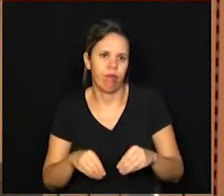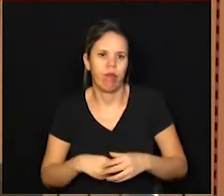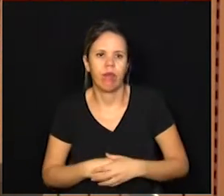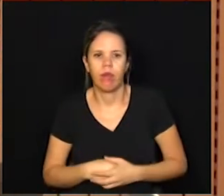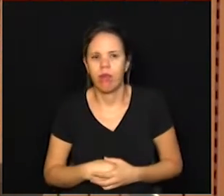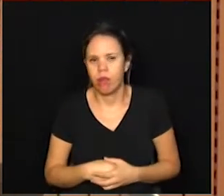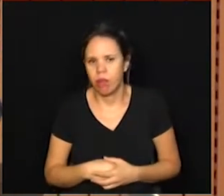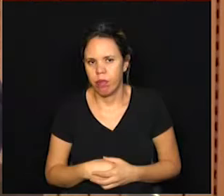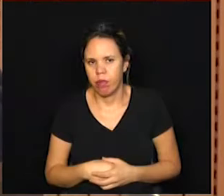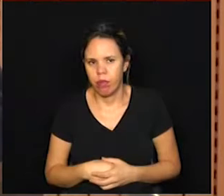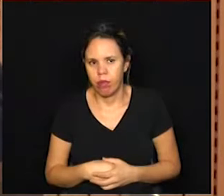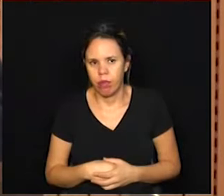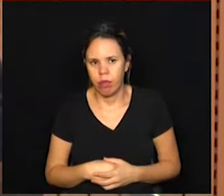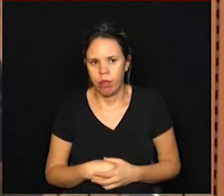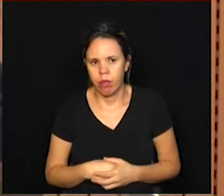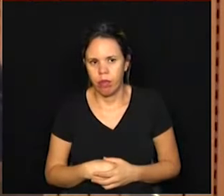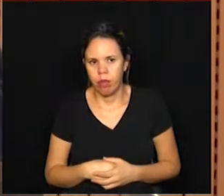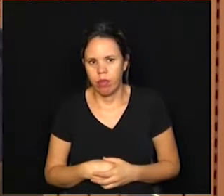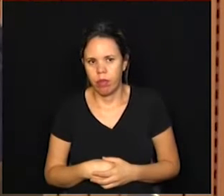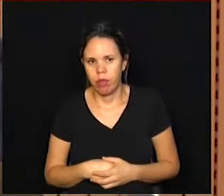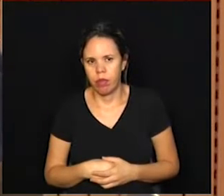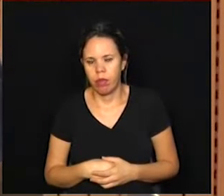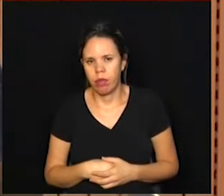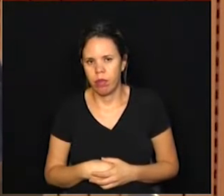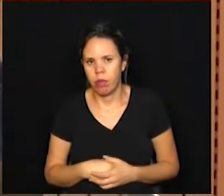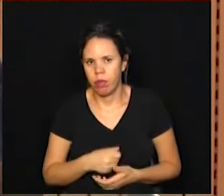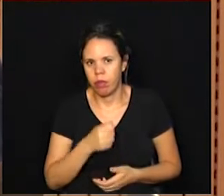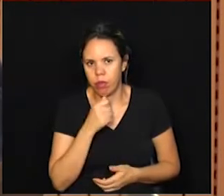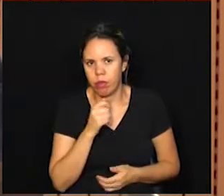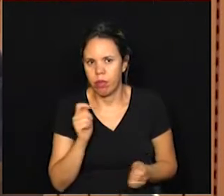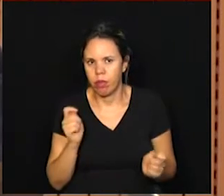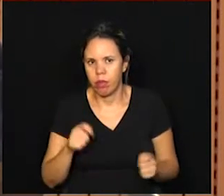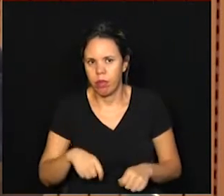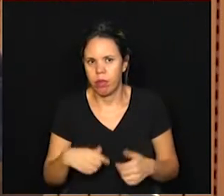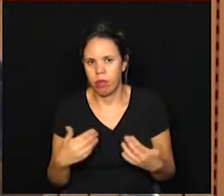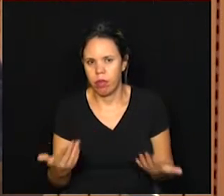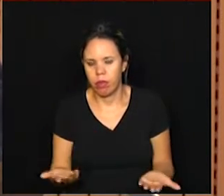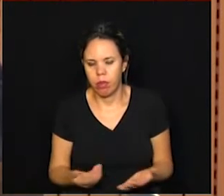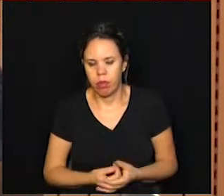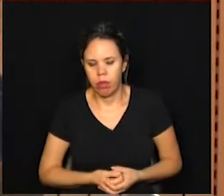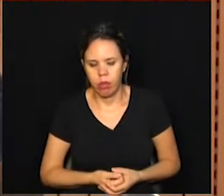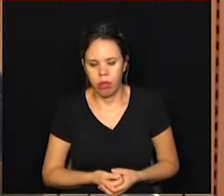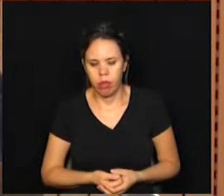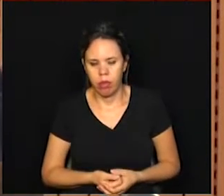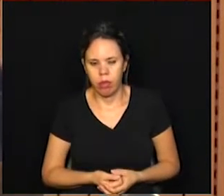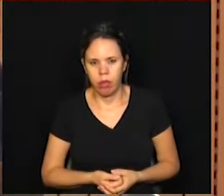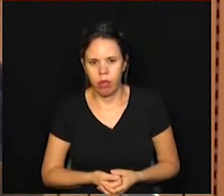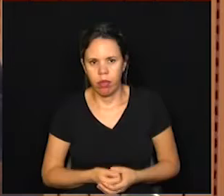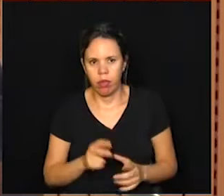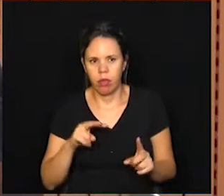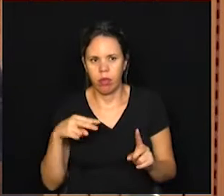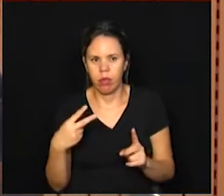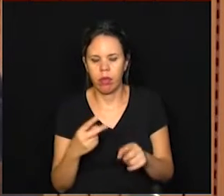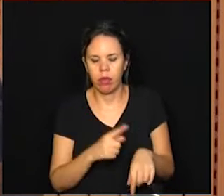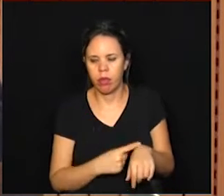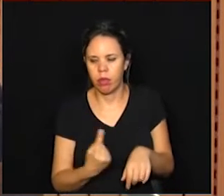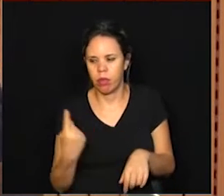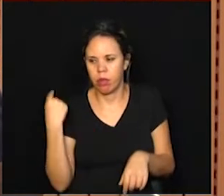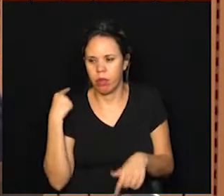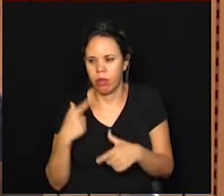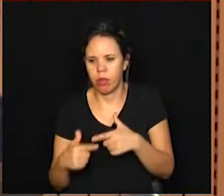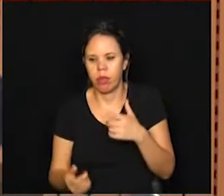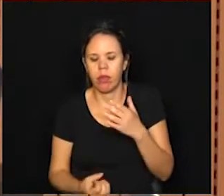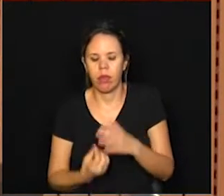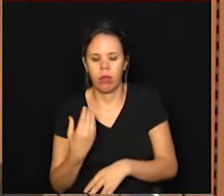a intervenção. Mas, ainda bem que nesse aspecto, nesse momento, no caso do